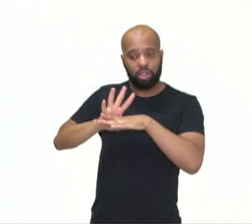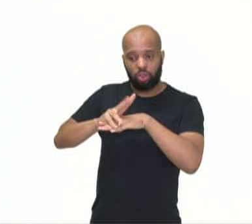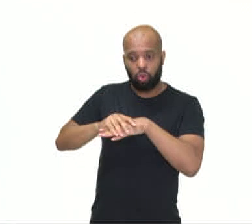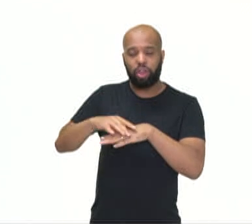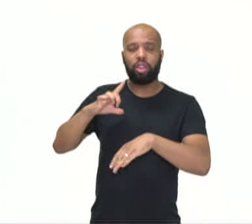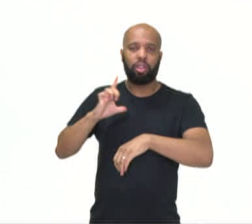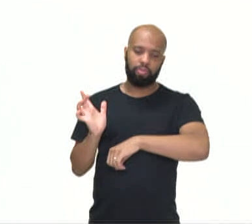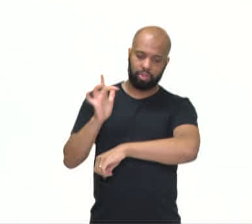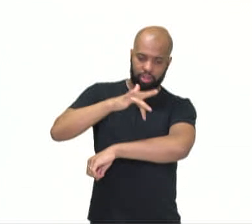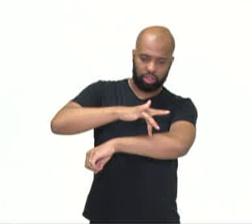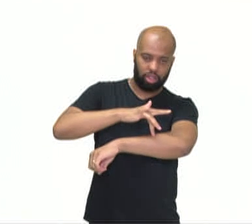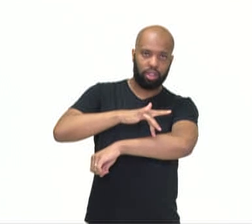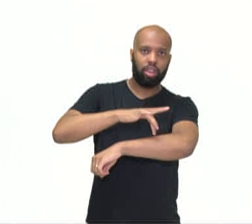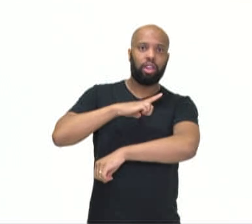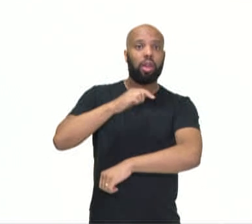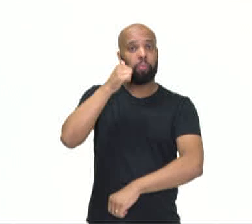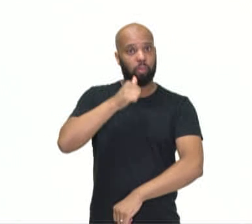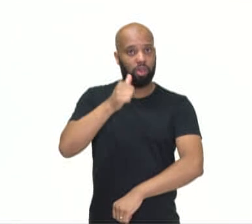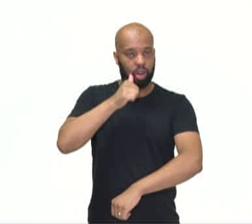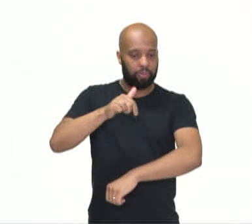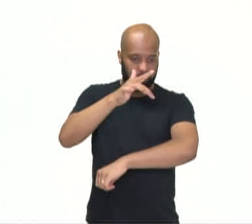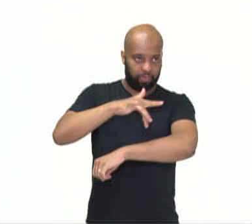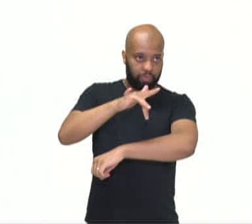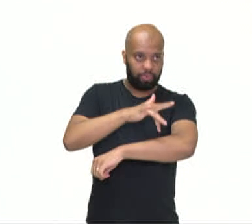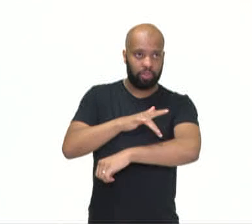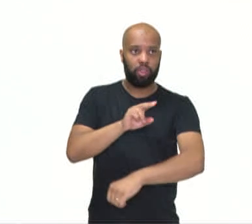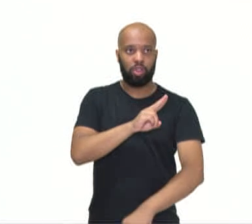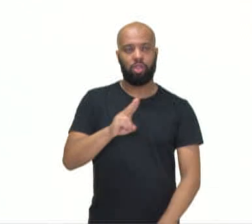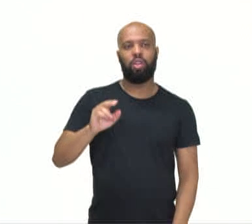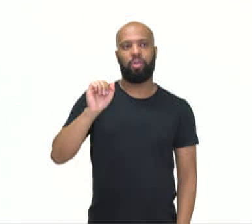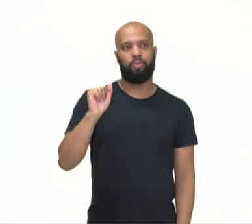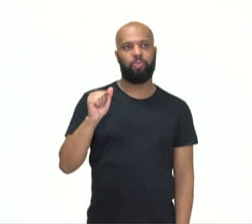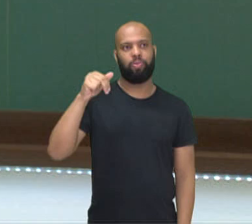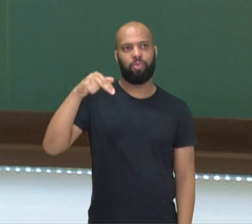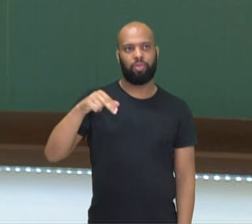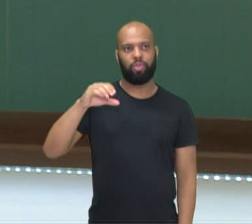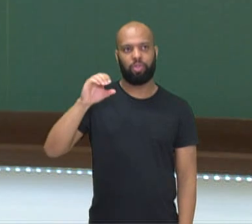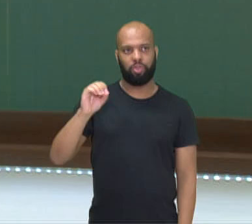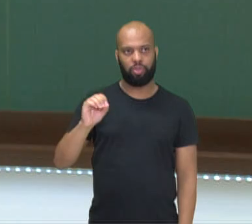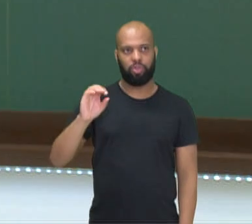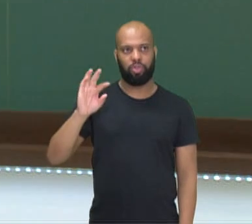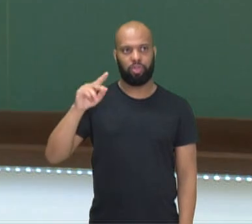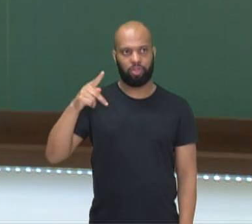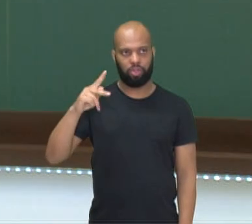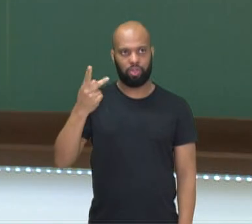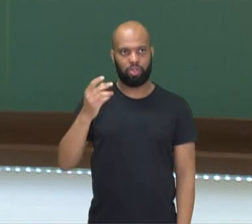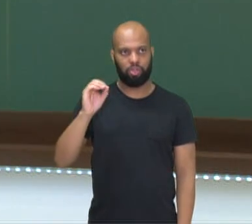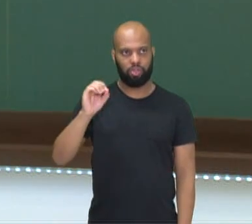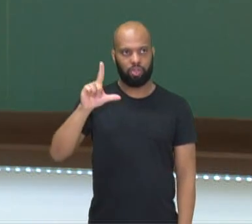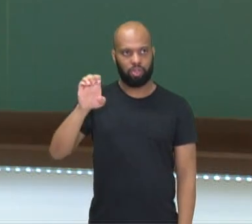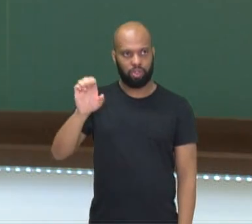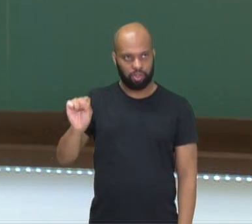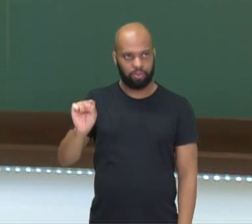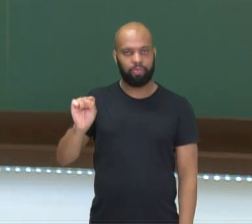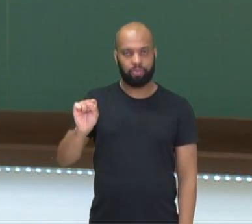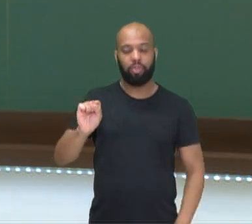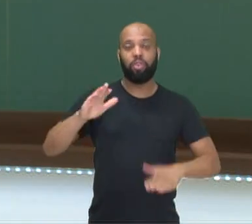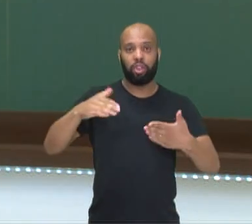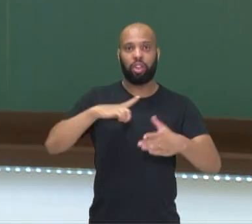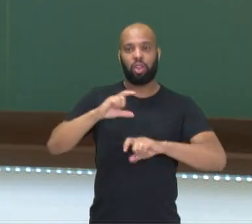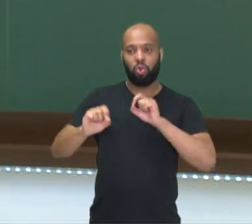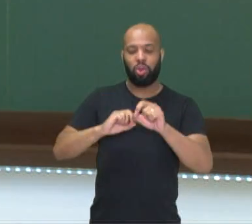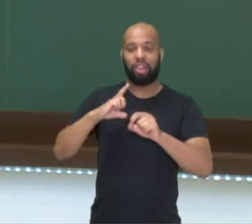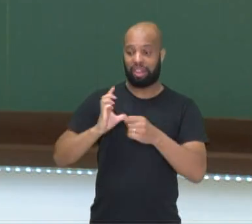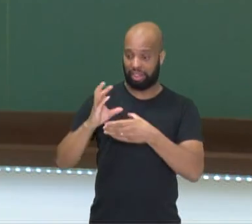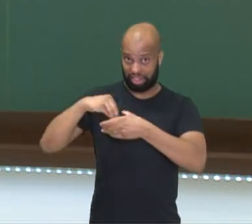pela picada das fêmeas do mosquito Anopheles, que estão infectadas, estas fêmeas, com